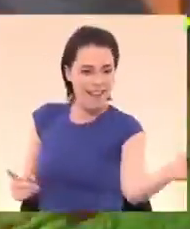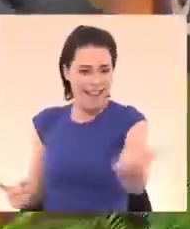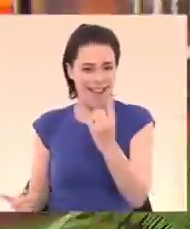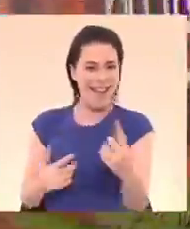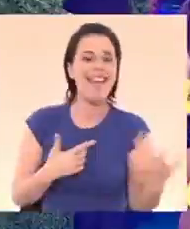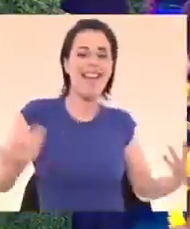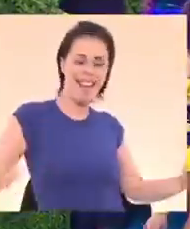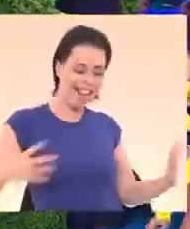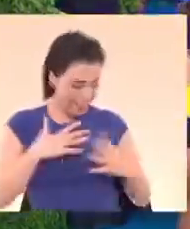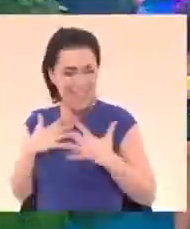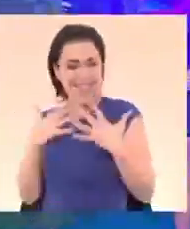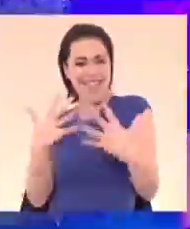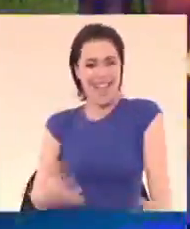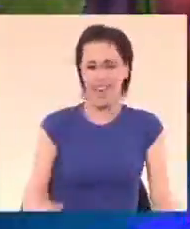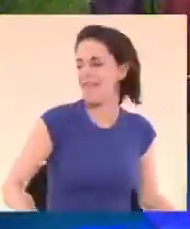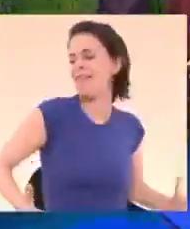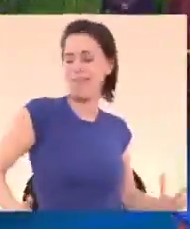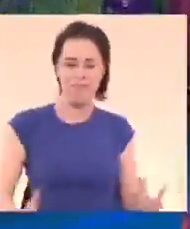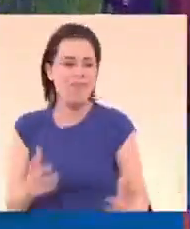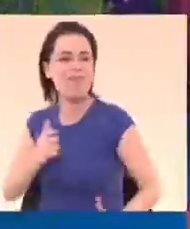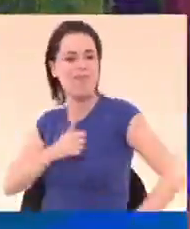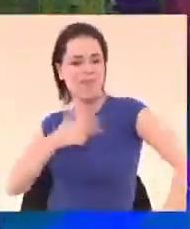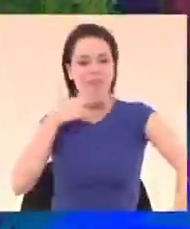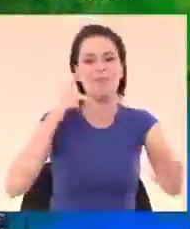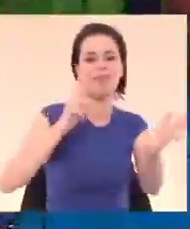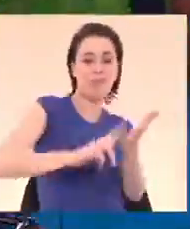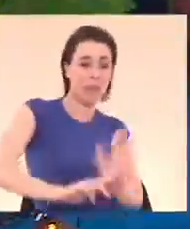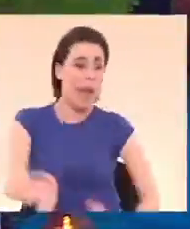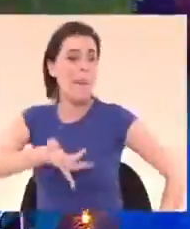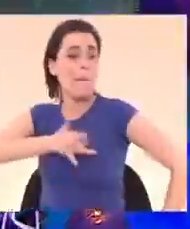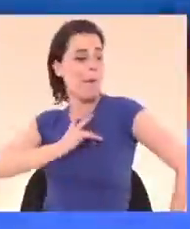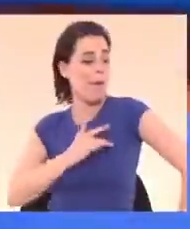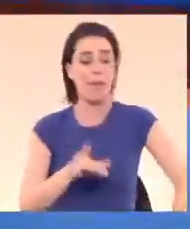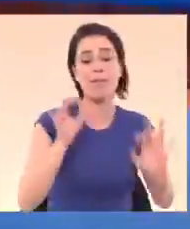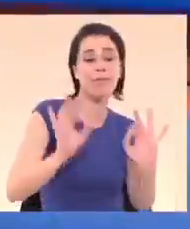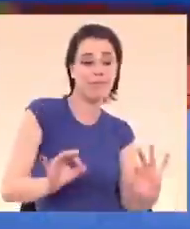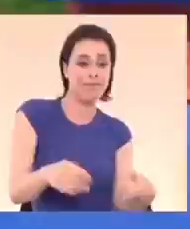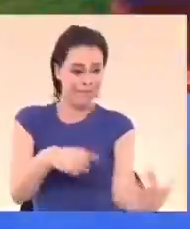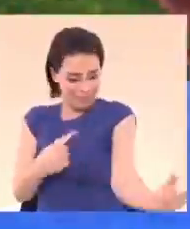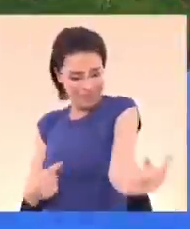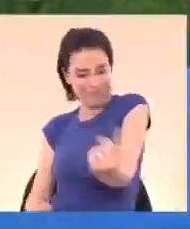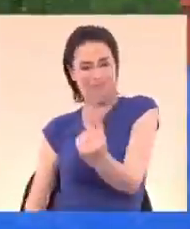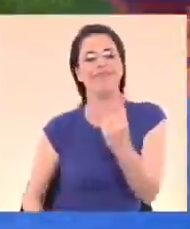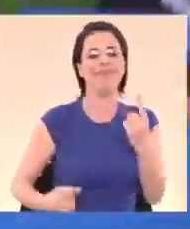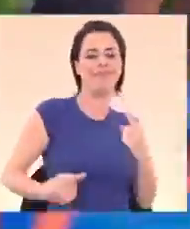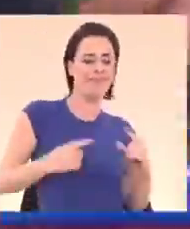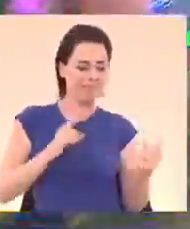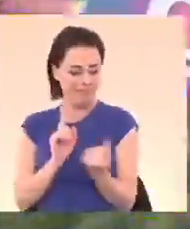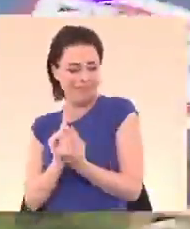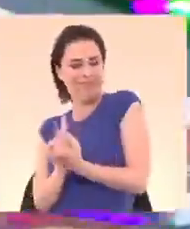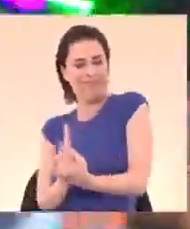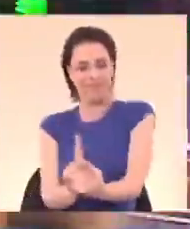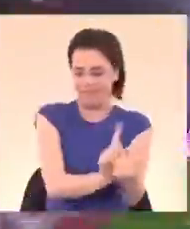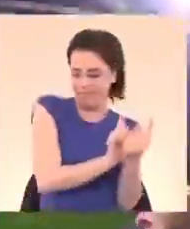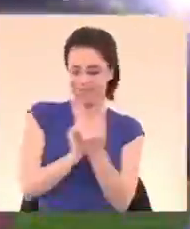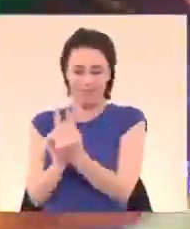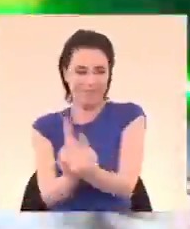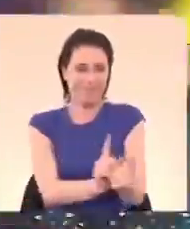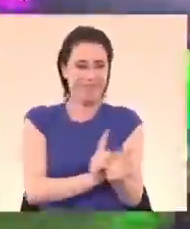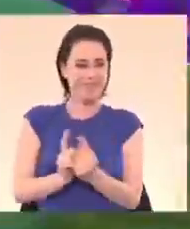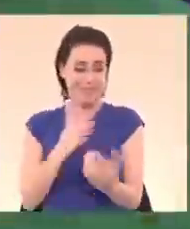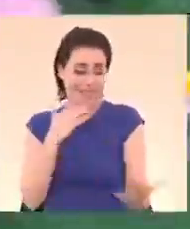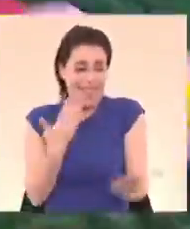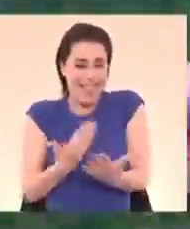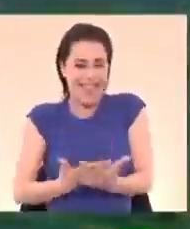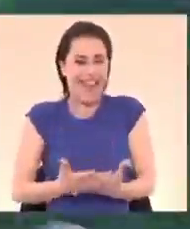chegares vou-te entregar meu verdadeiro amor, quando tu vieres vou me envolver, provar